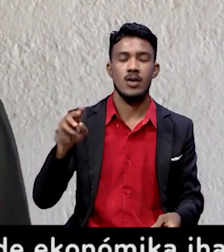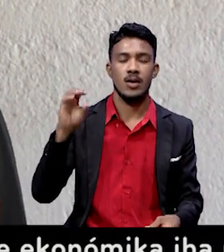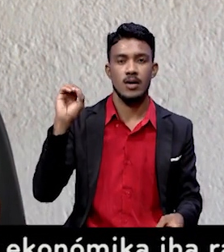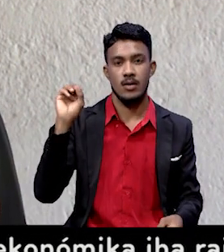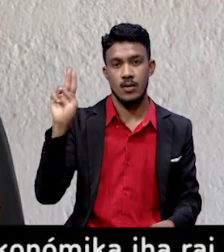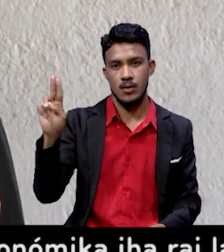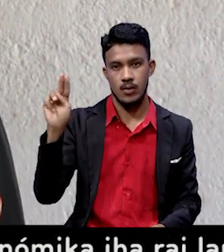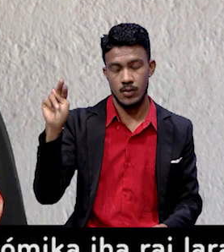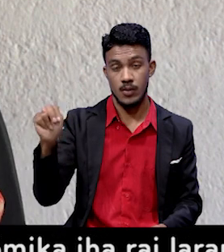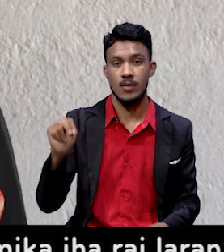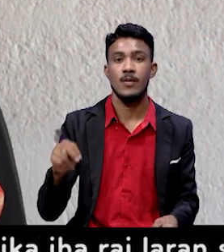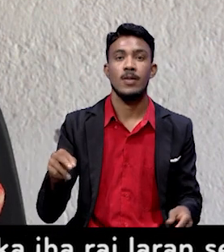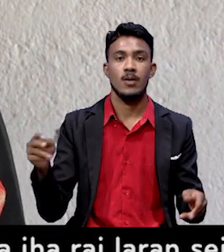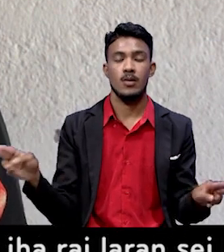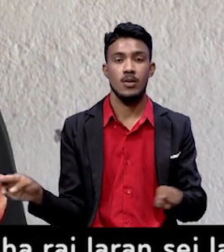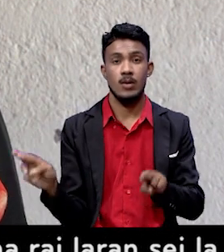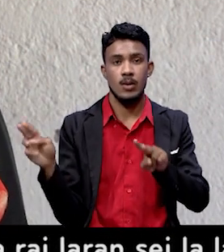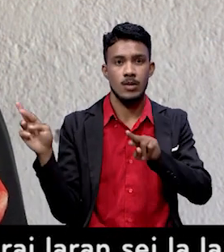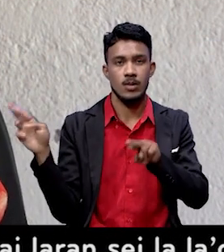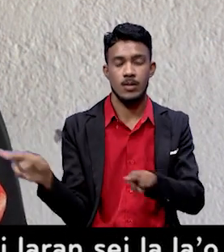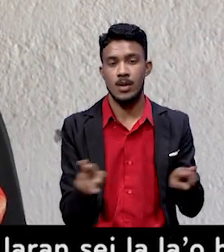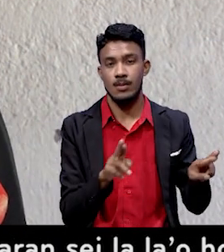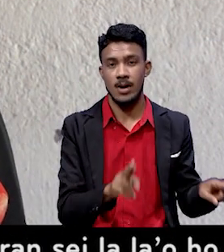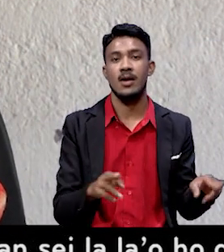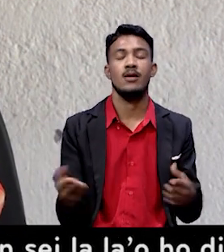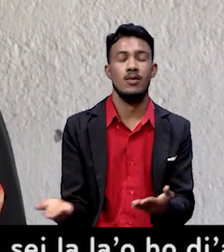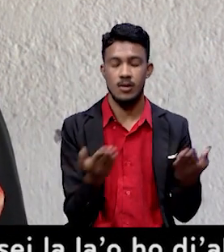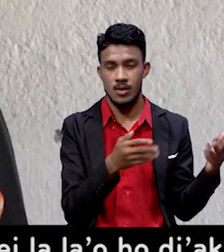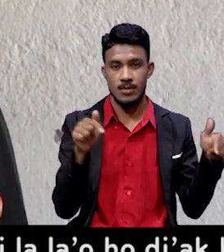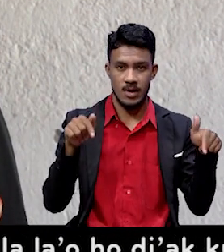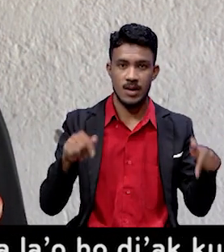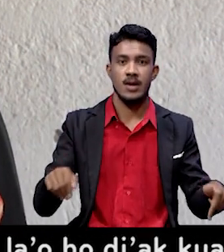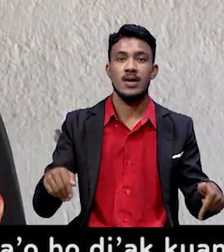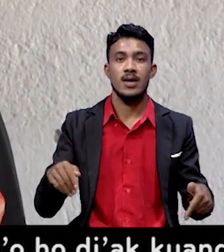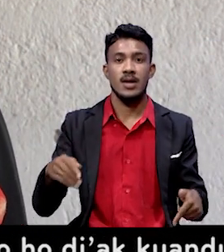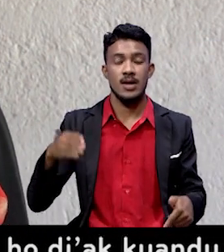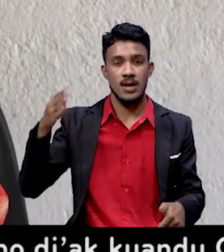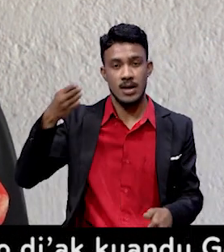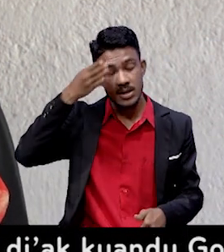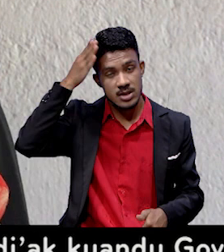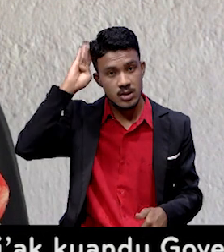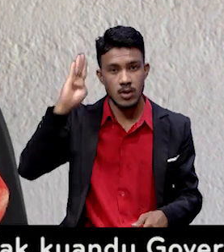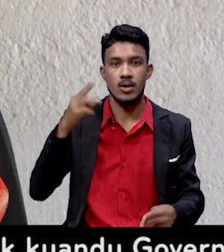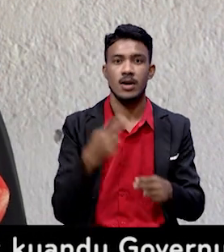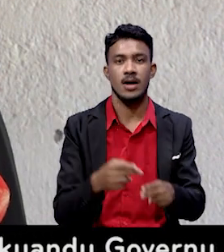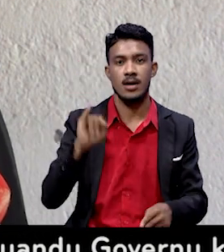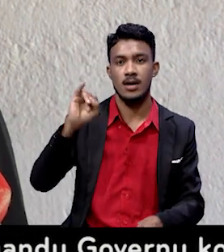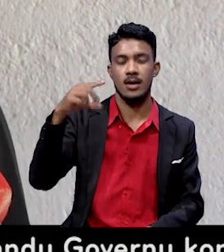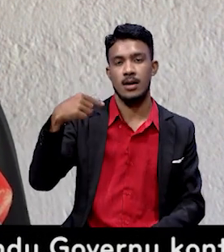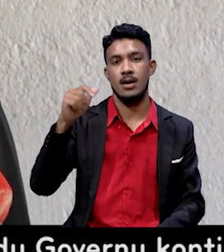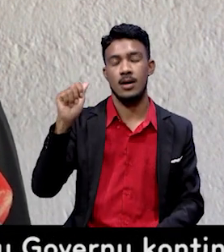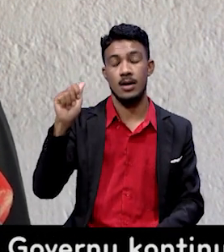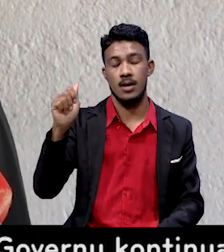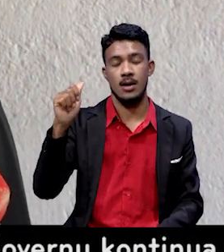mas começou a preparar, Haruka Maione, senhor Ian Martin, Cersei Luctan,